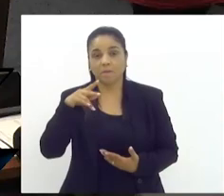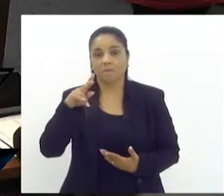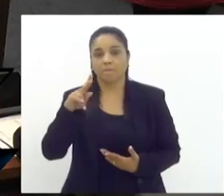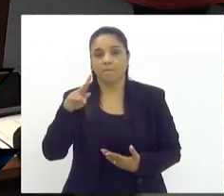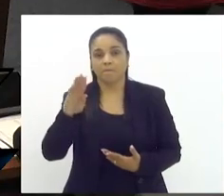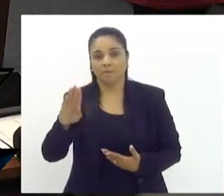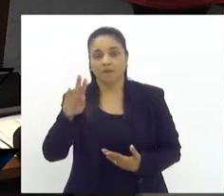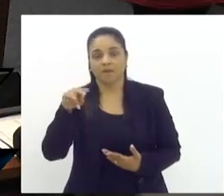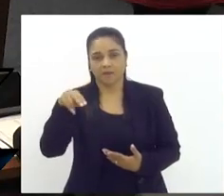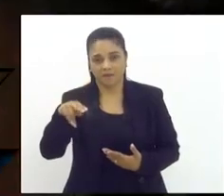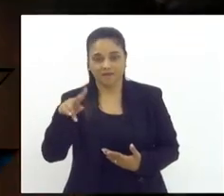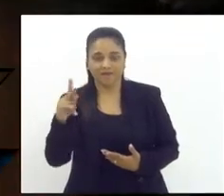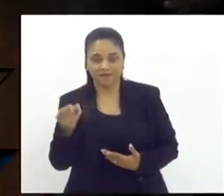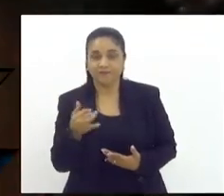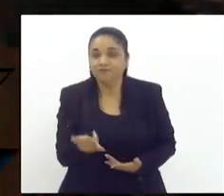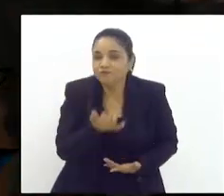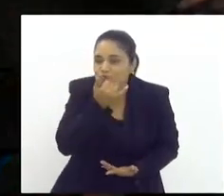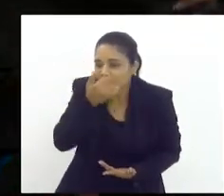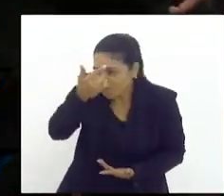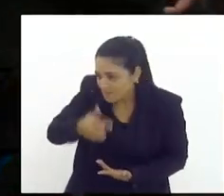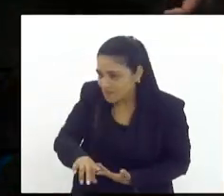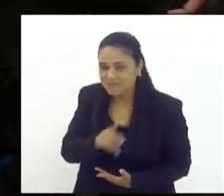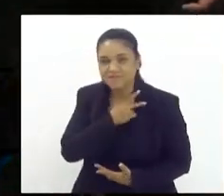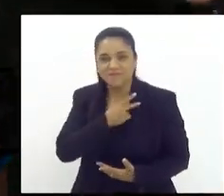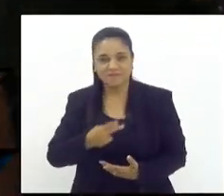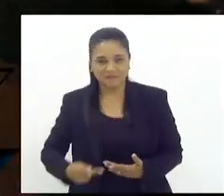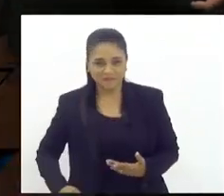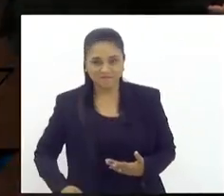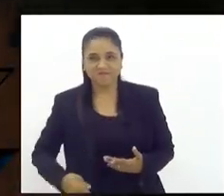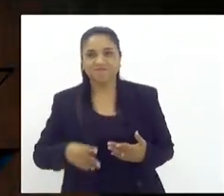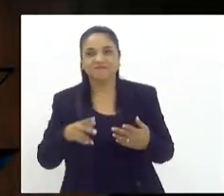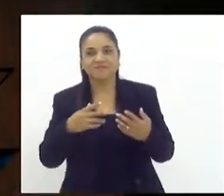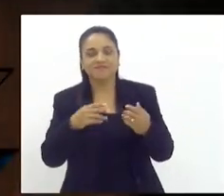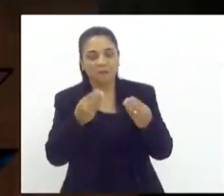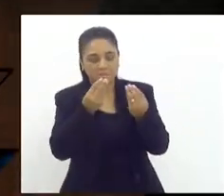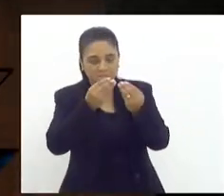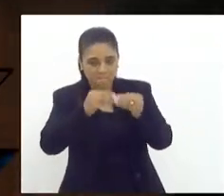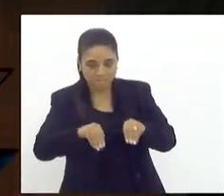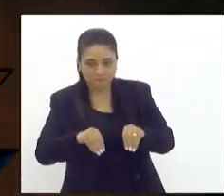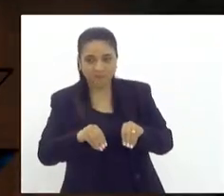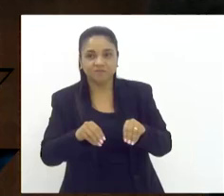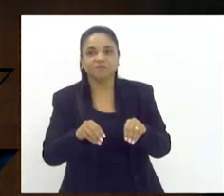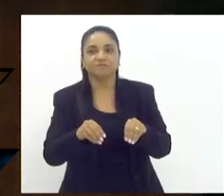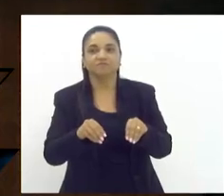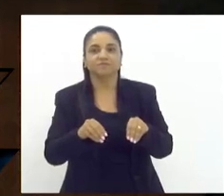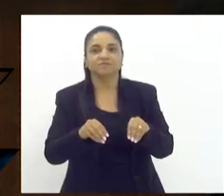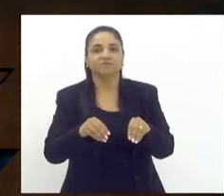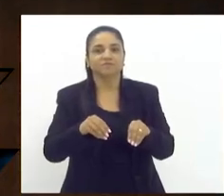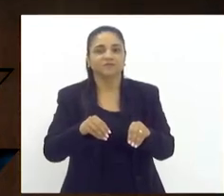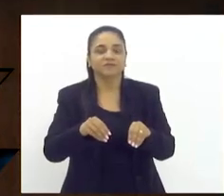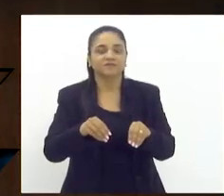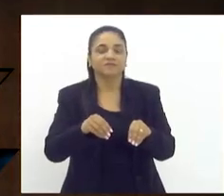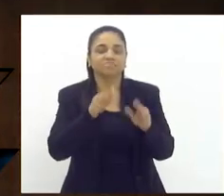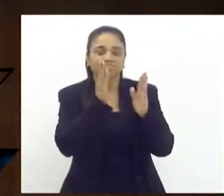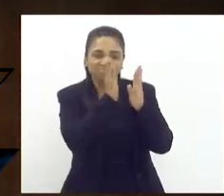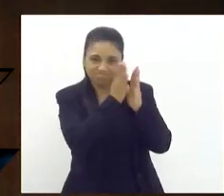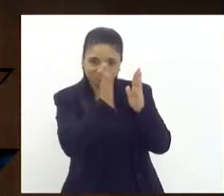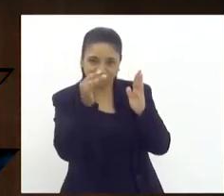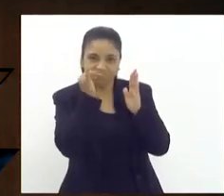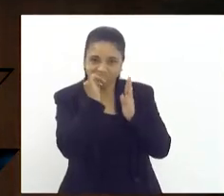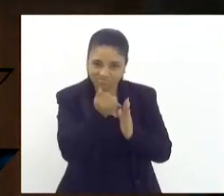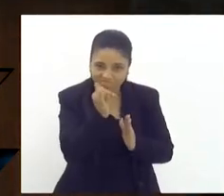Presidente mais uma vez me perdoe aqui existem as prejudicabilidades também estão chamando mais uma vez os trabalhos a